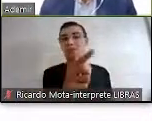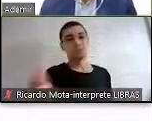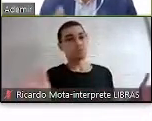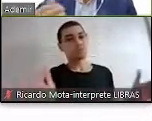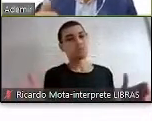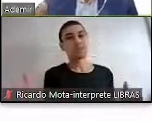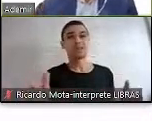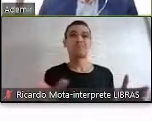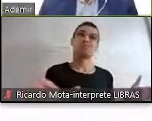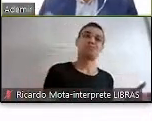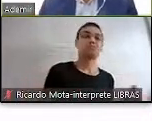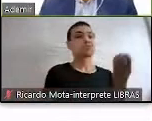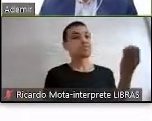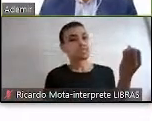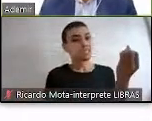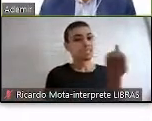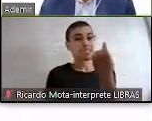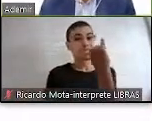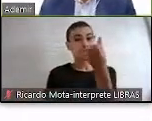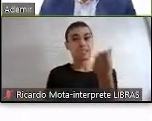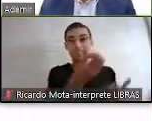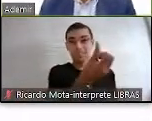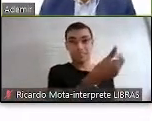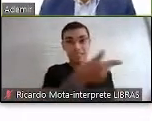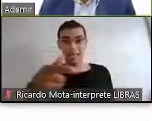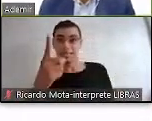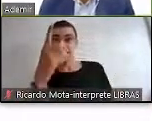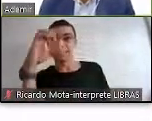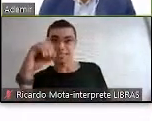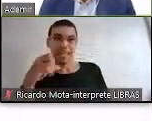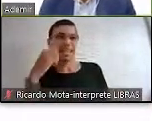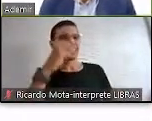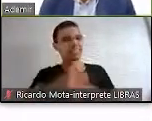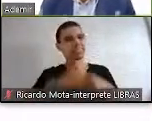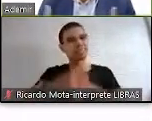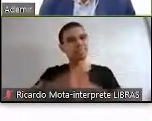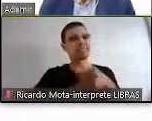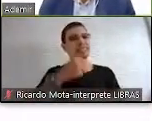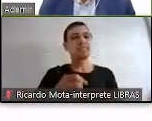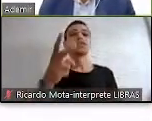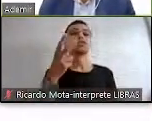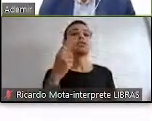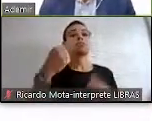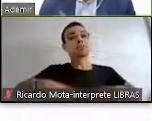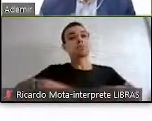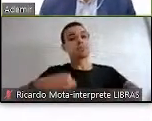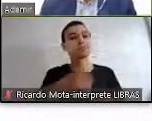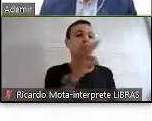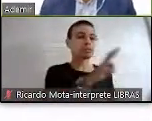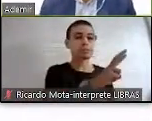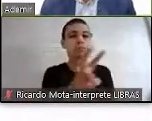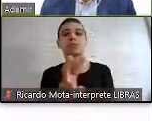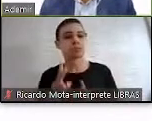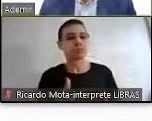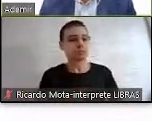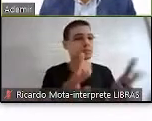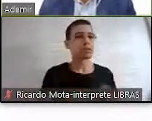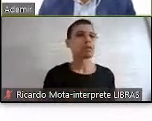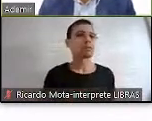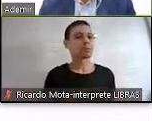manutenção minuciosa, é uma manutenção constante. Assim como nós cuidamos de nós, temos cuidado da